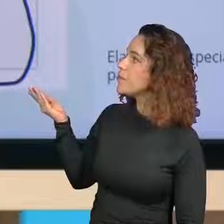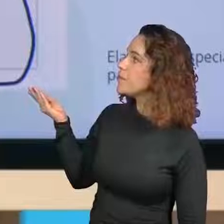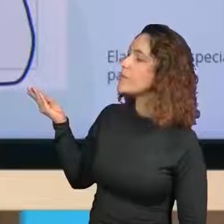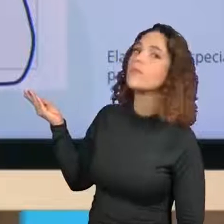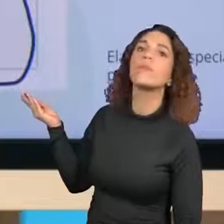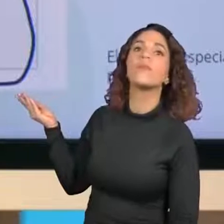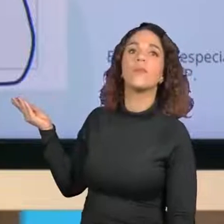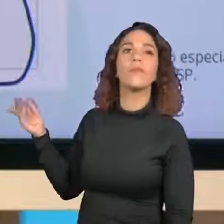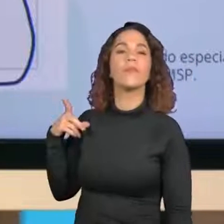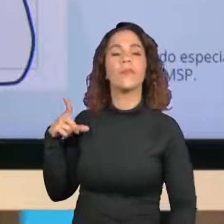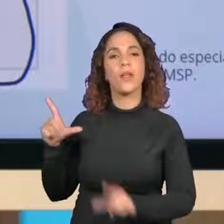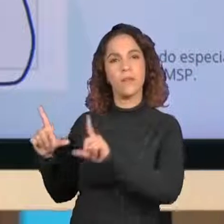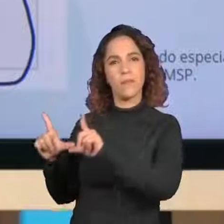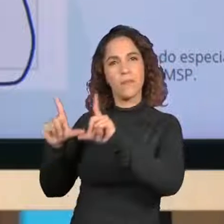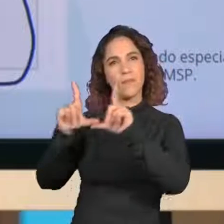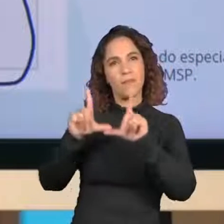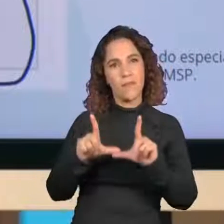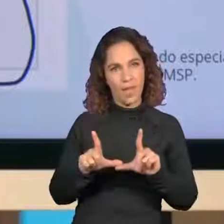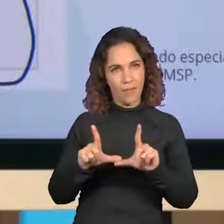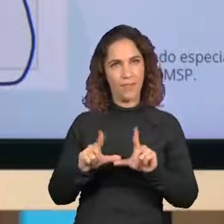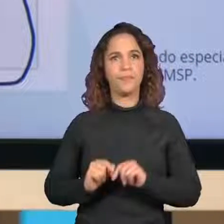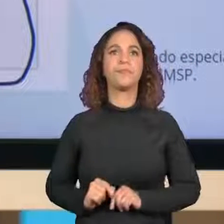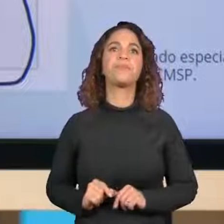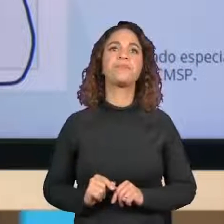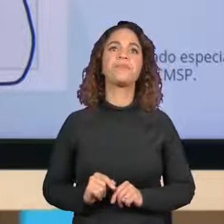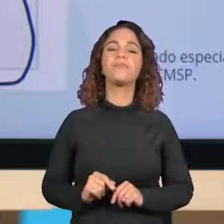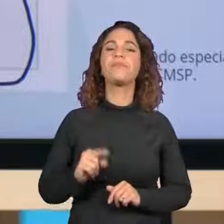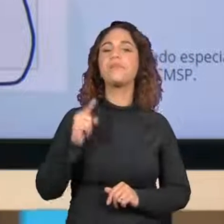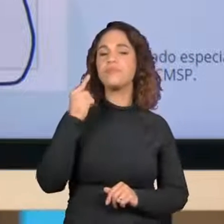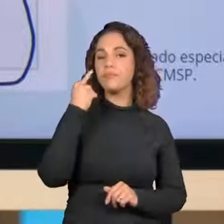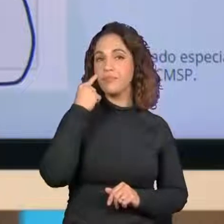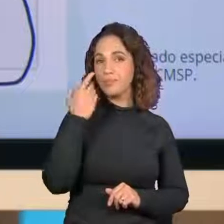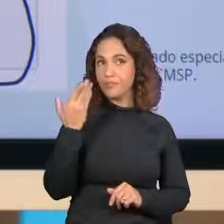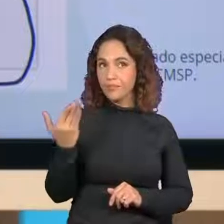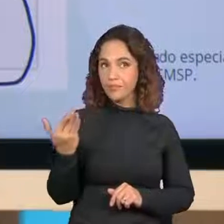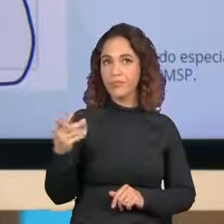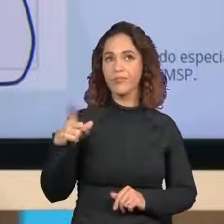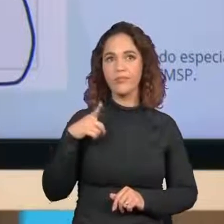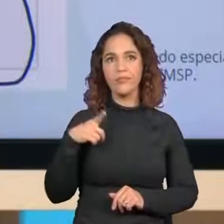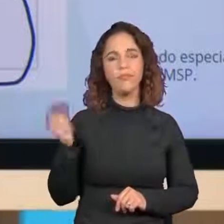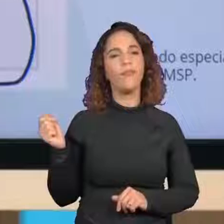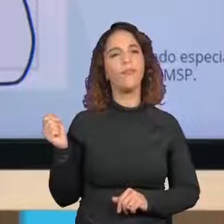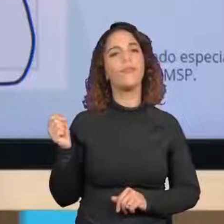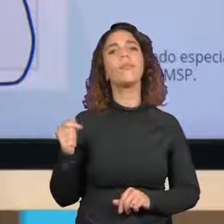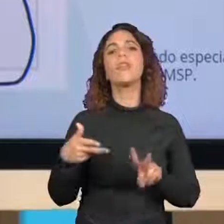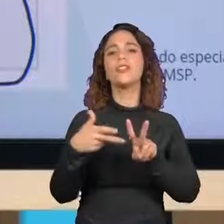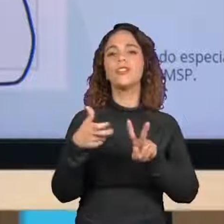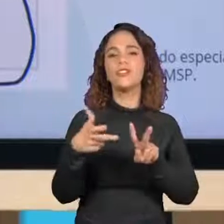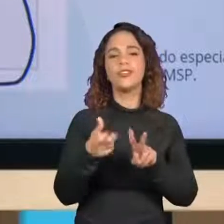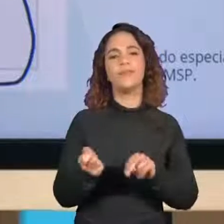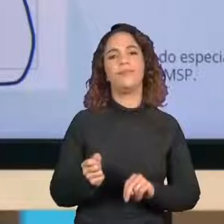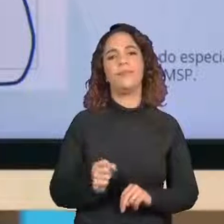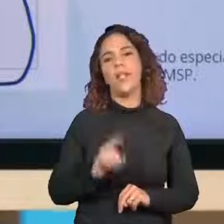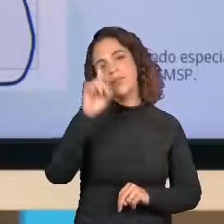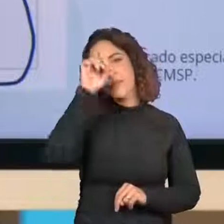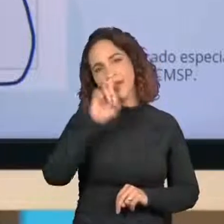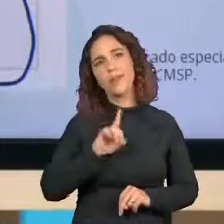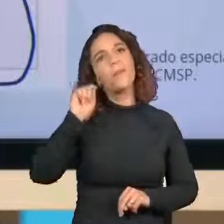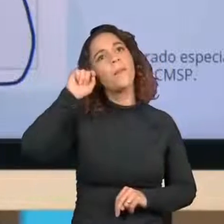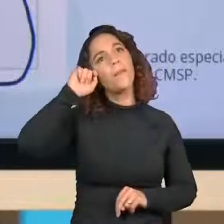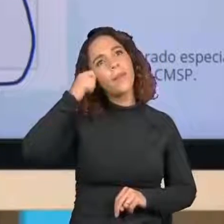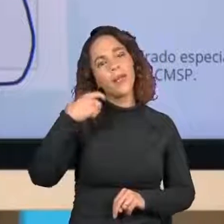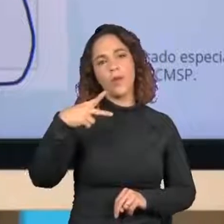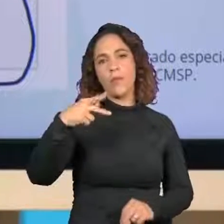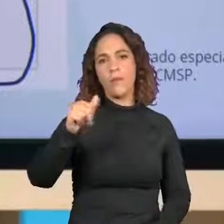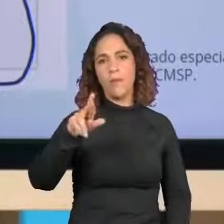uma legenda ao lado. A legenda indica que eu tenho indígenas, amarelos, pretos, pardos,